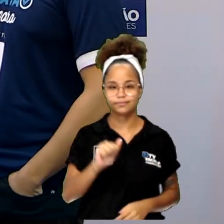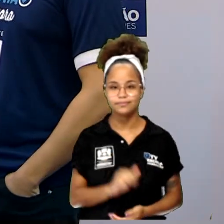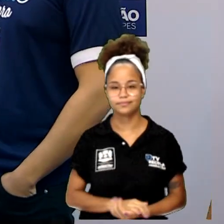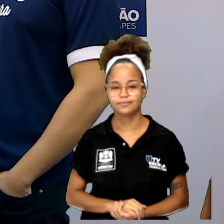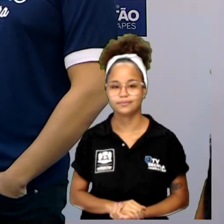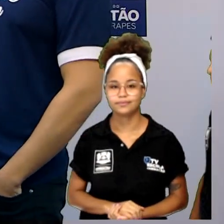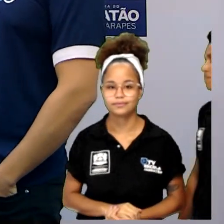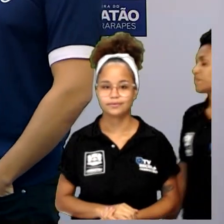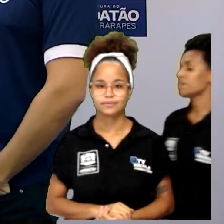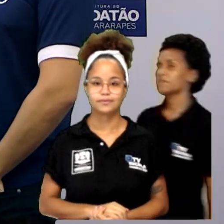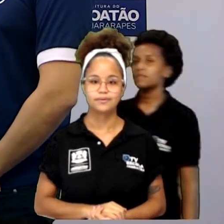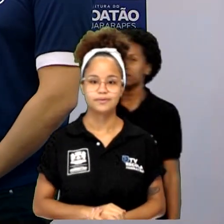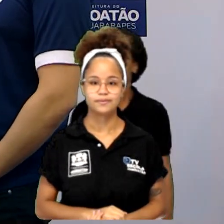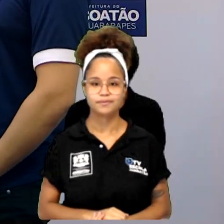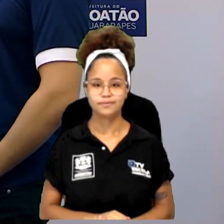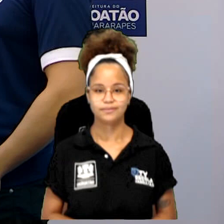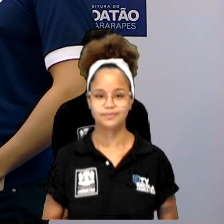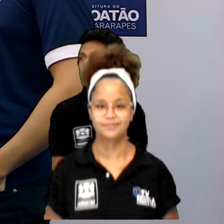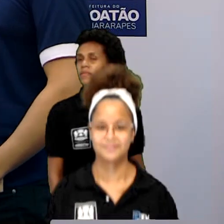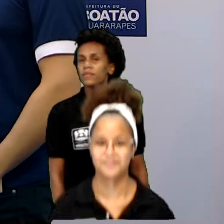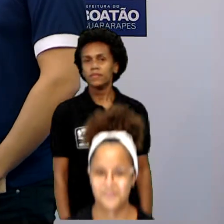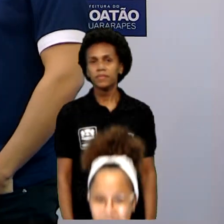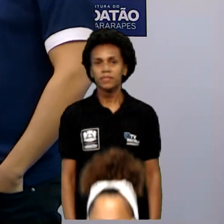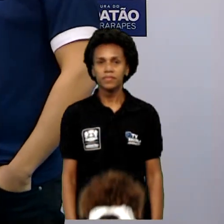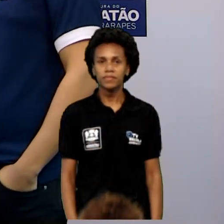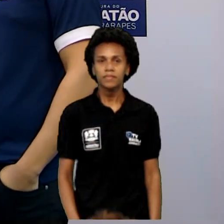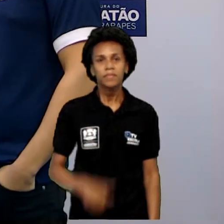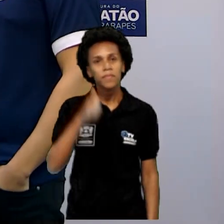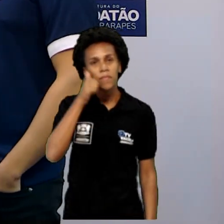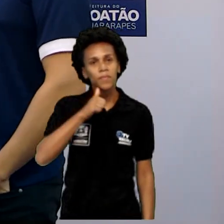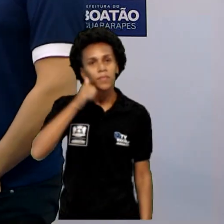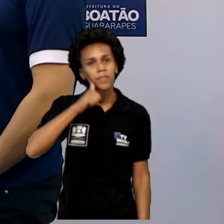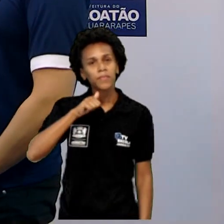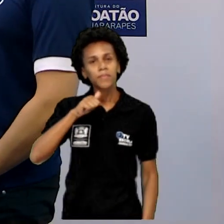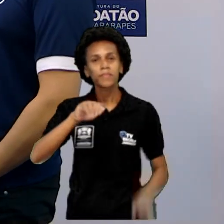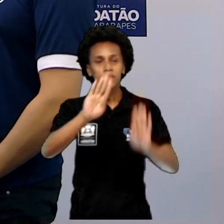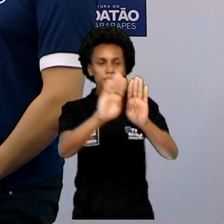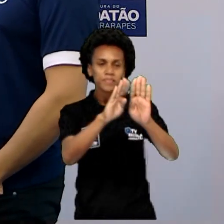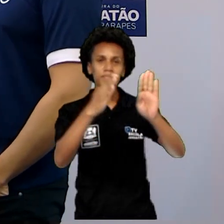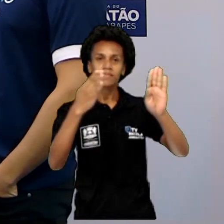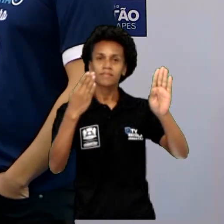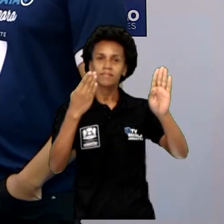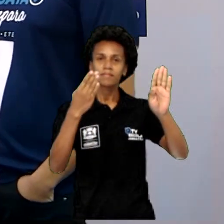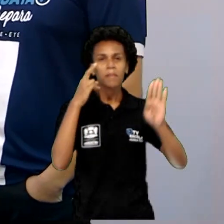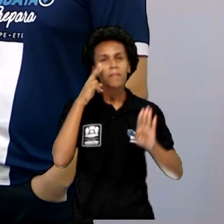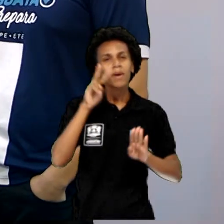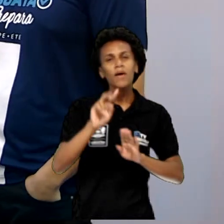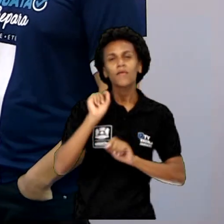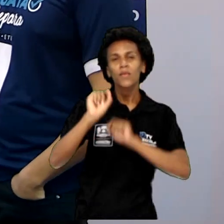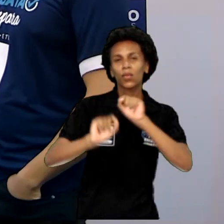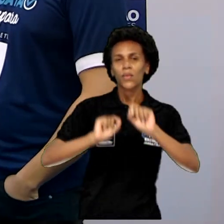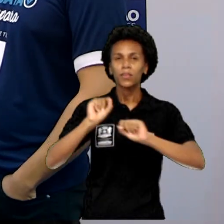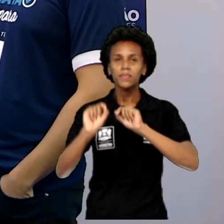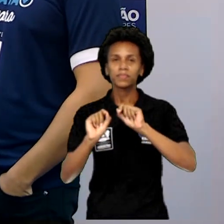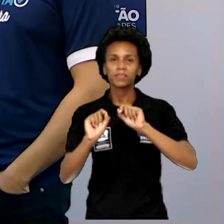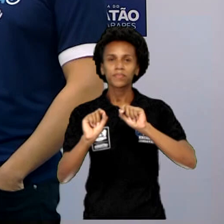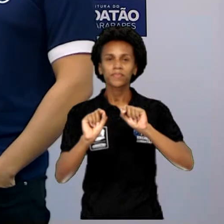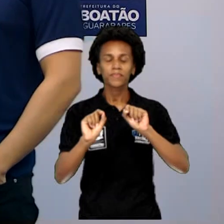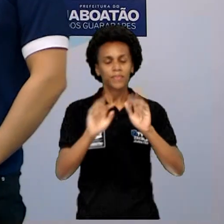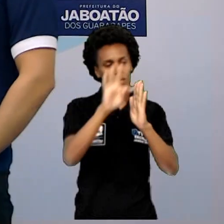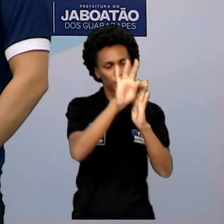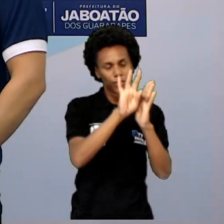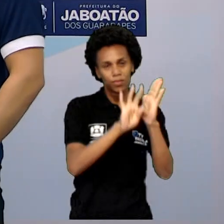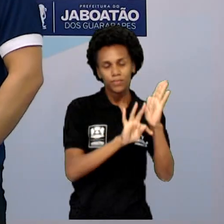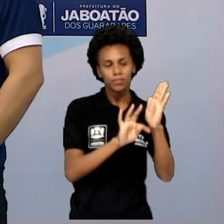do infeliz, abriu finalmente a porta para ver o que era. Nesse trecho, o termo sublinhado sofre um processo